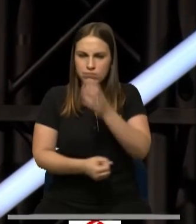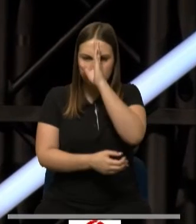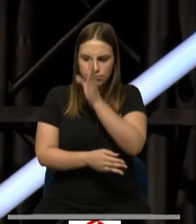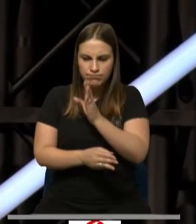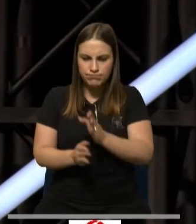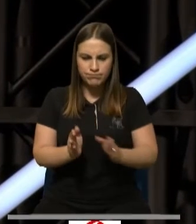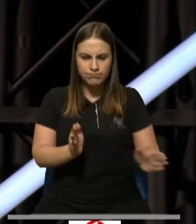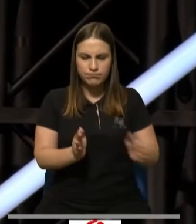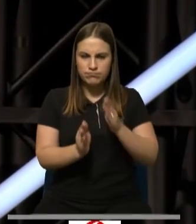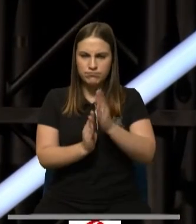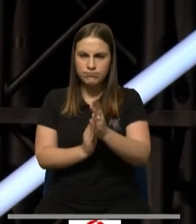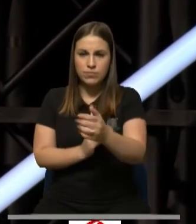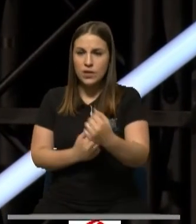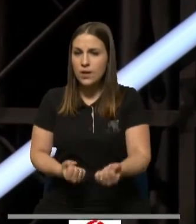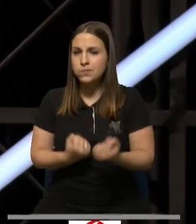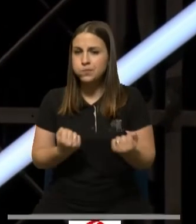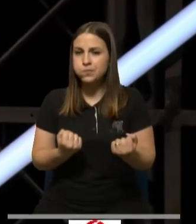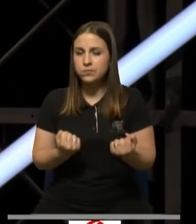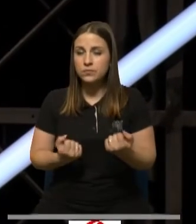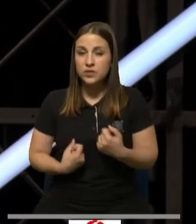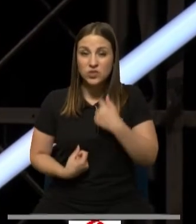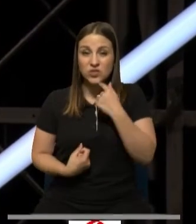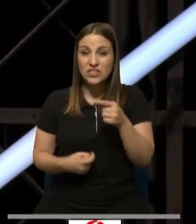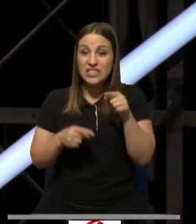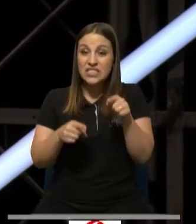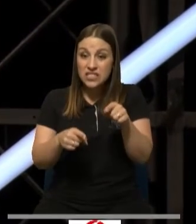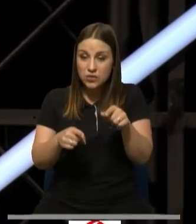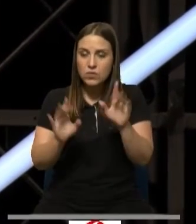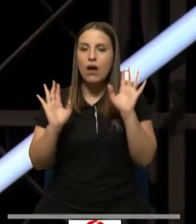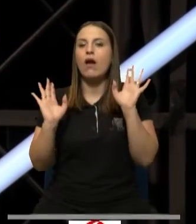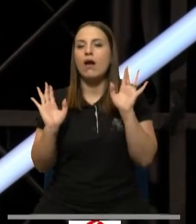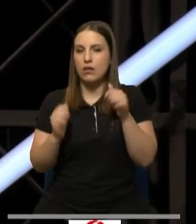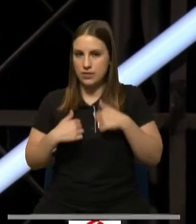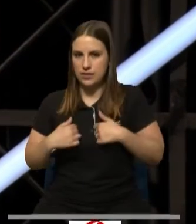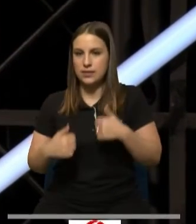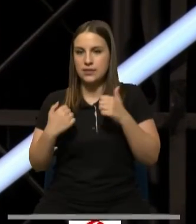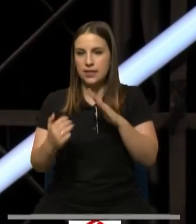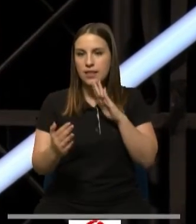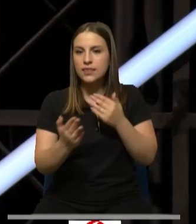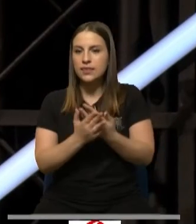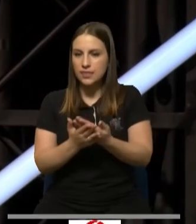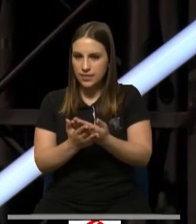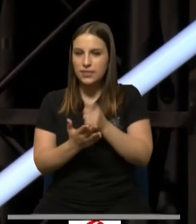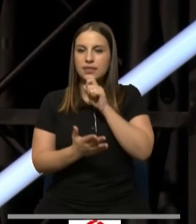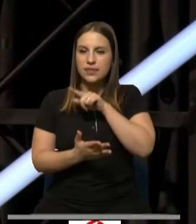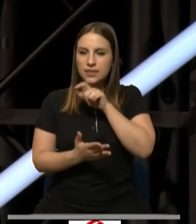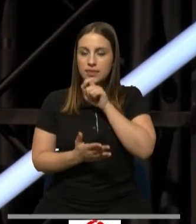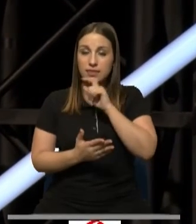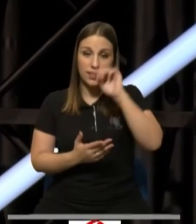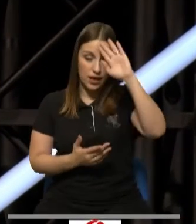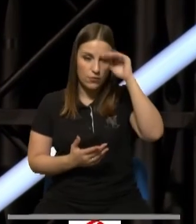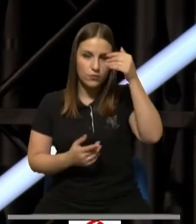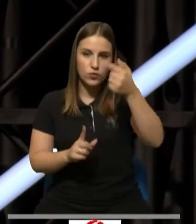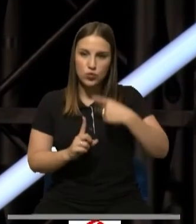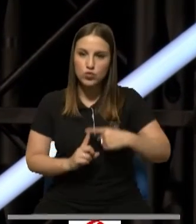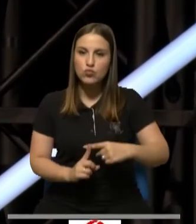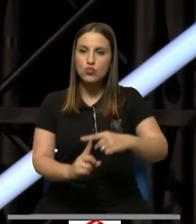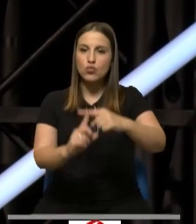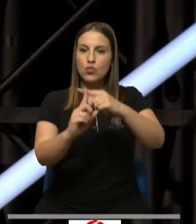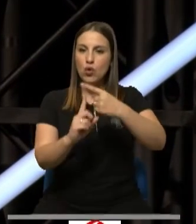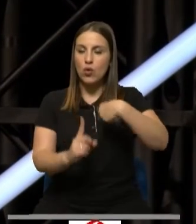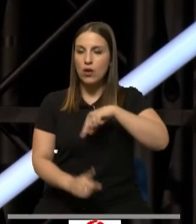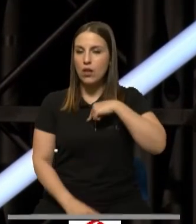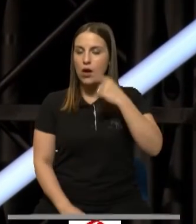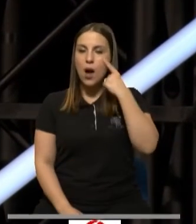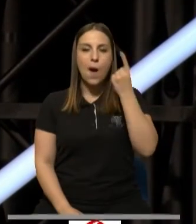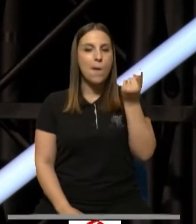disciplina, eu diria que é isso que eu posso trazer para a cidade e trazer para este futuro que nós não conhecemos,